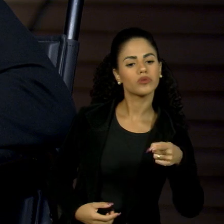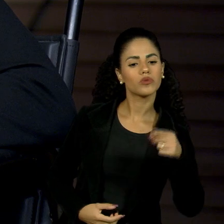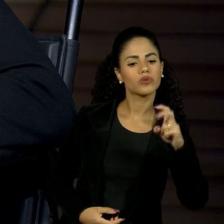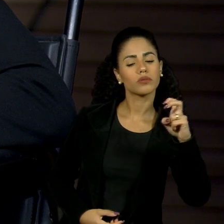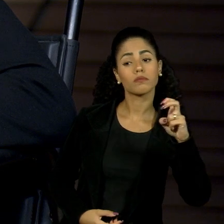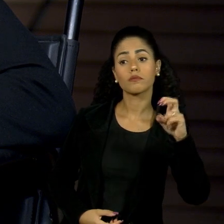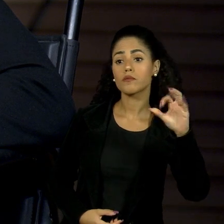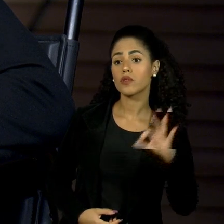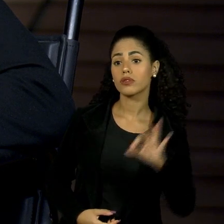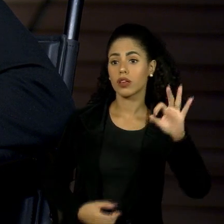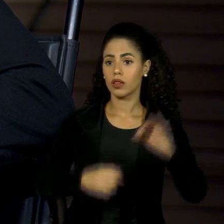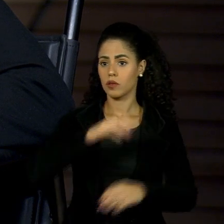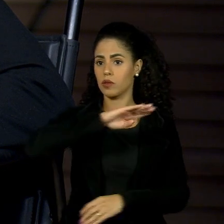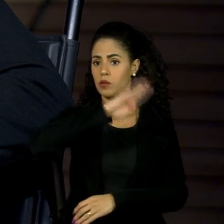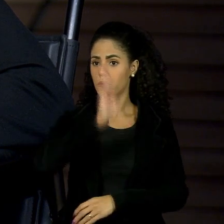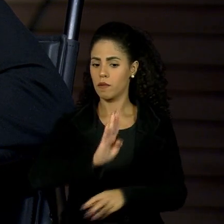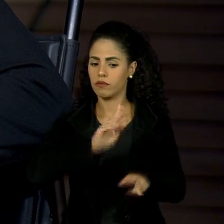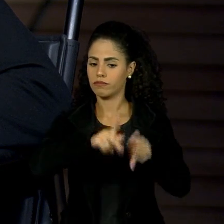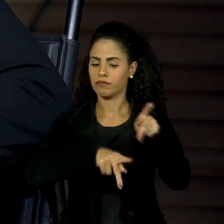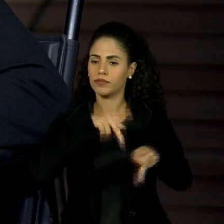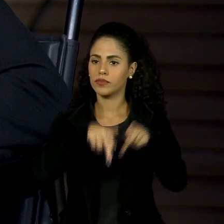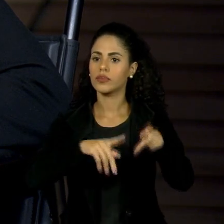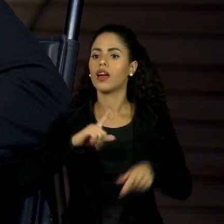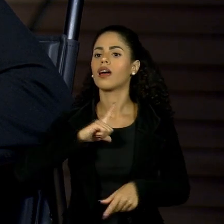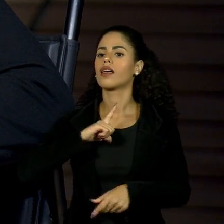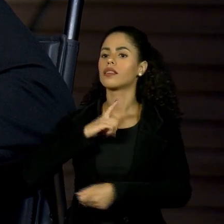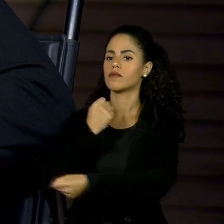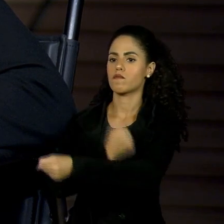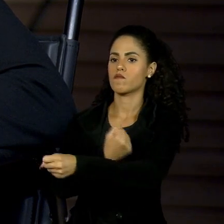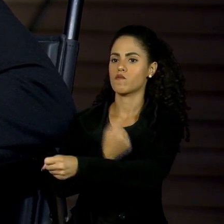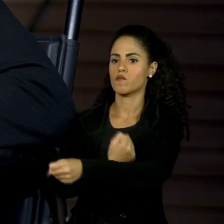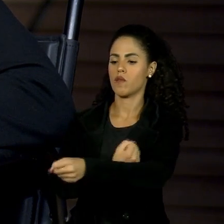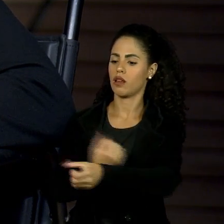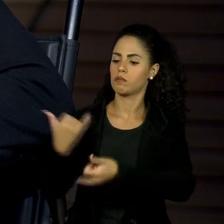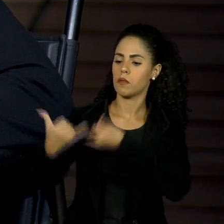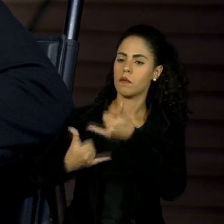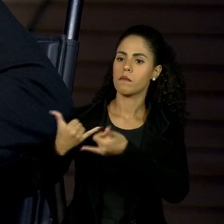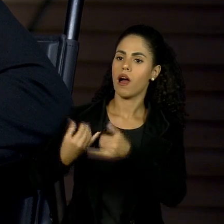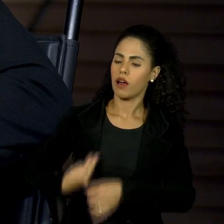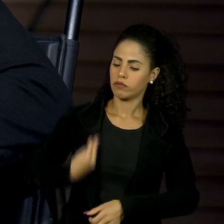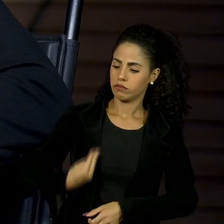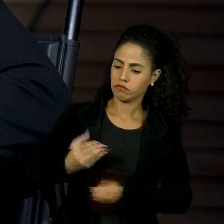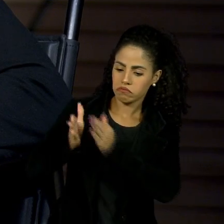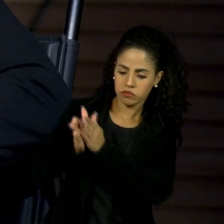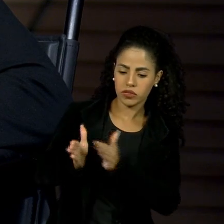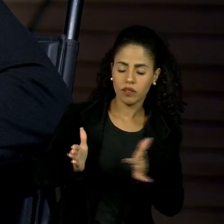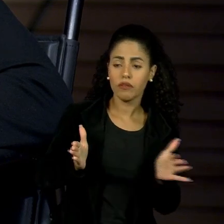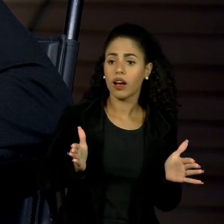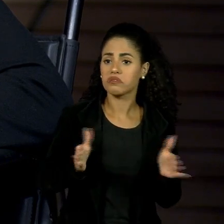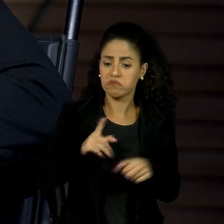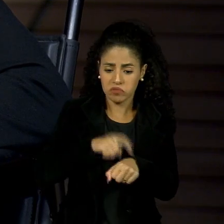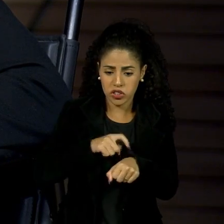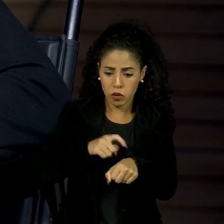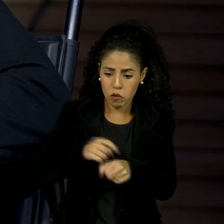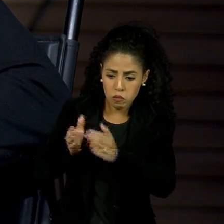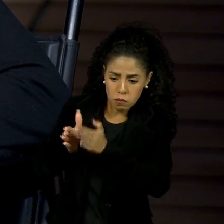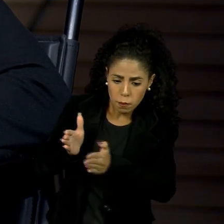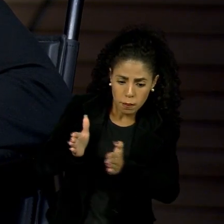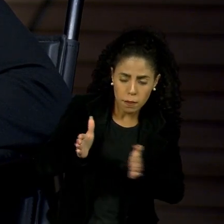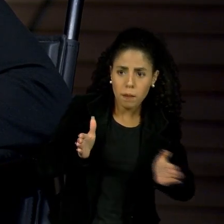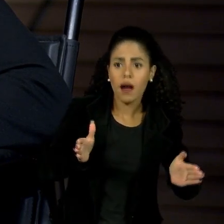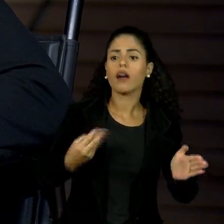dos brasileiros, né, já tiveram problemas com o jogo ao longo da vida. Então, em algum momento da sua vida, você teve